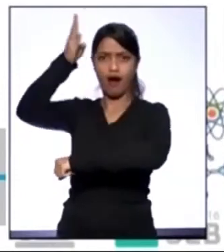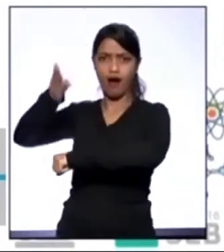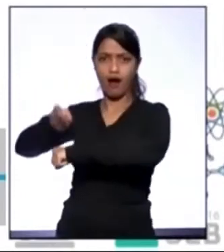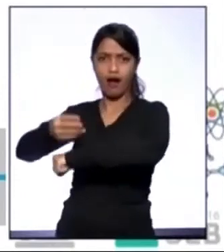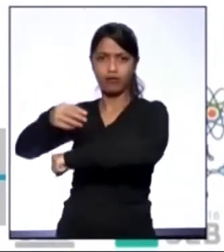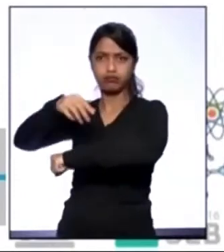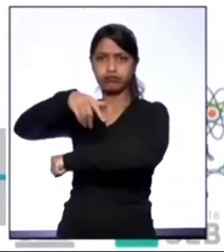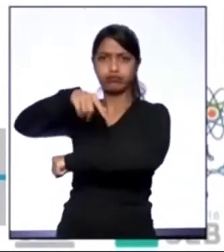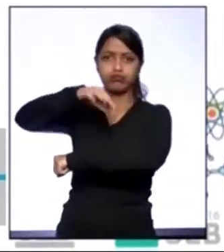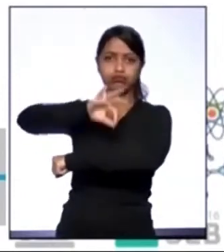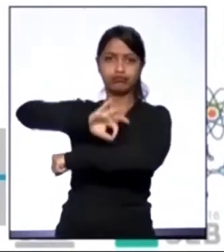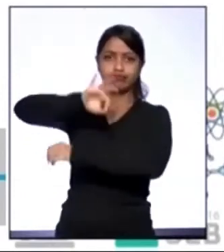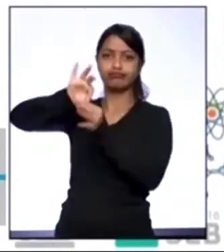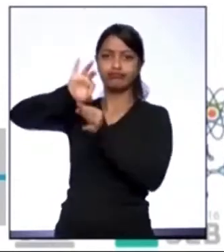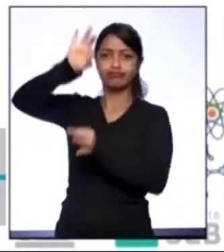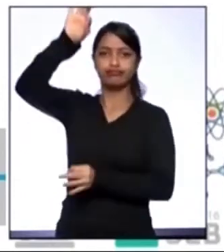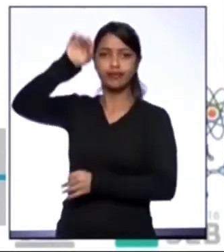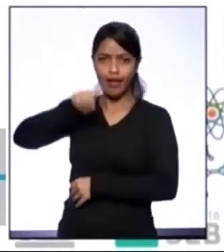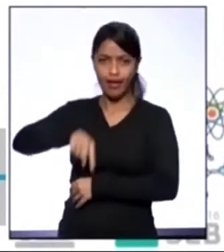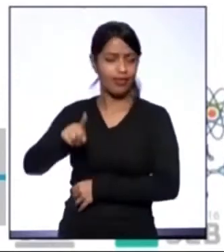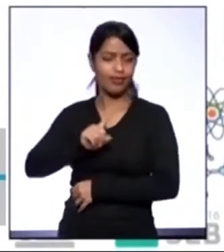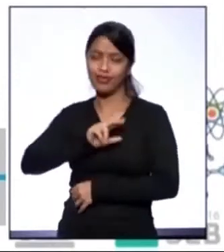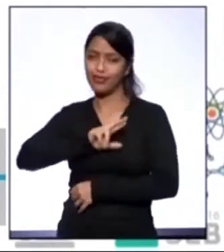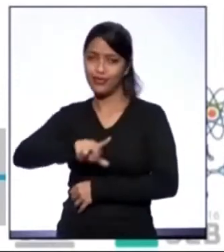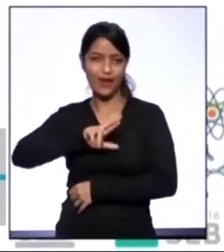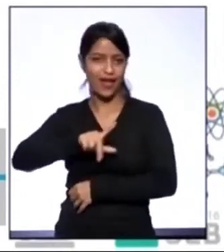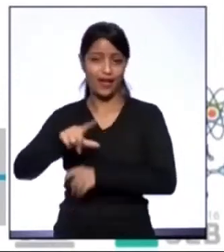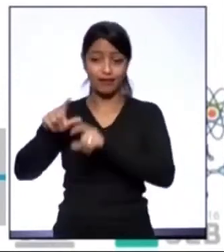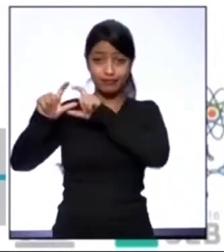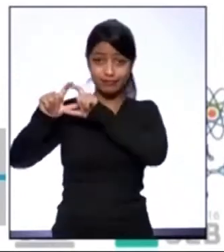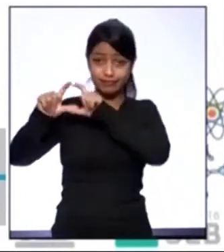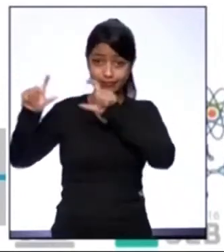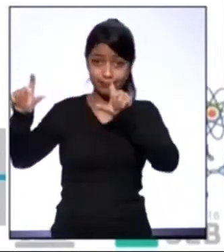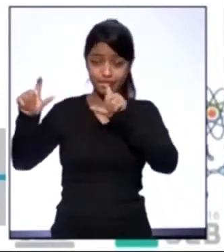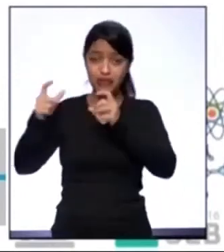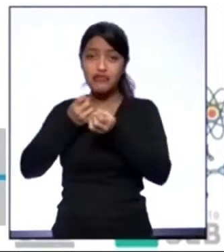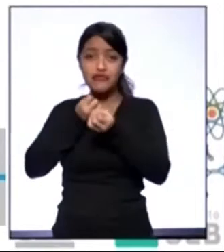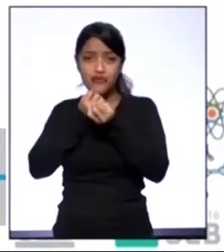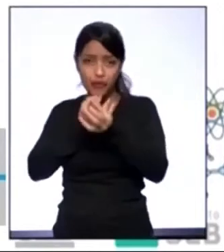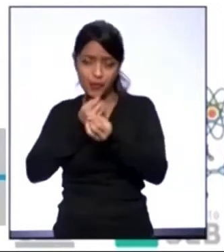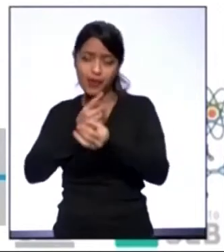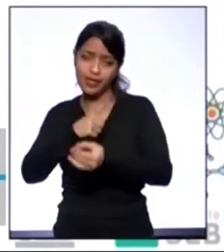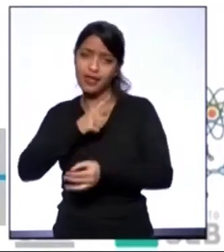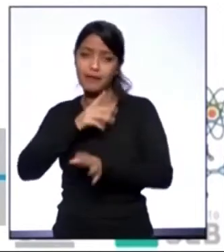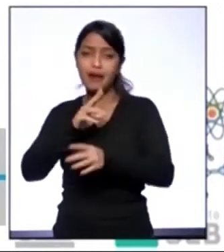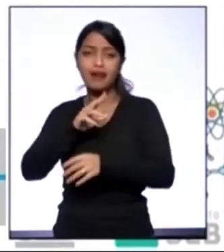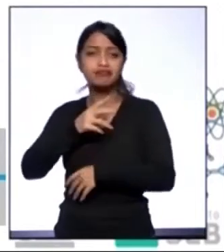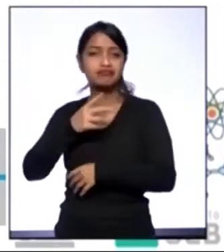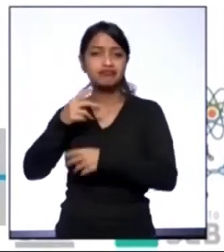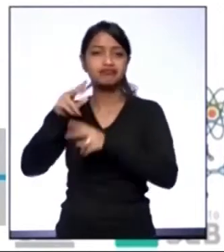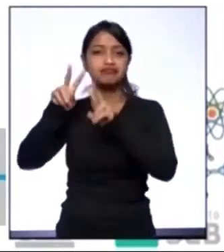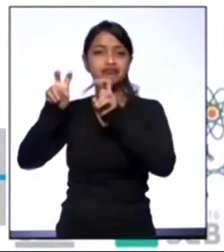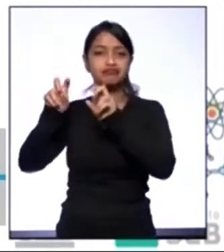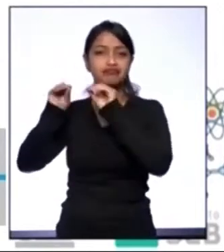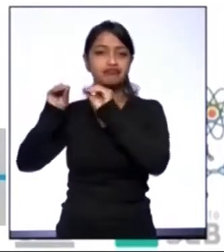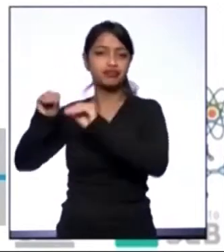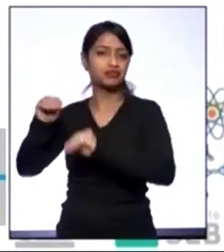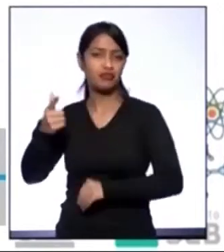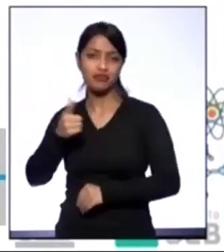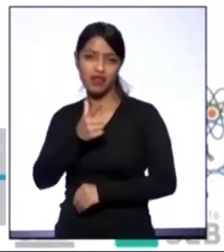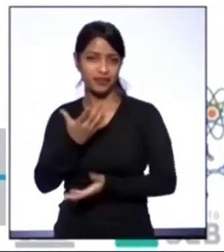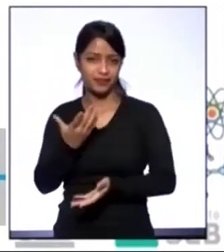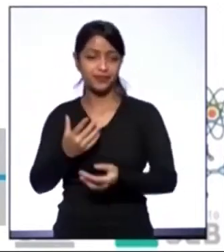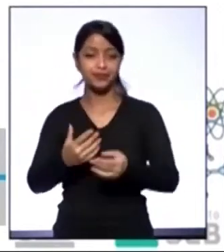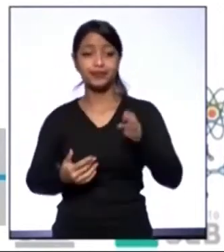menção sobre a altitude do terreno. Traz informações, traz elementos climáticos, mas não fala sobre a altitude. É